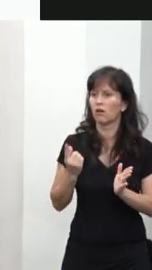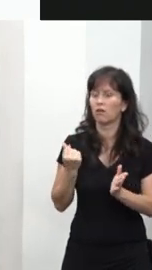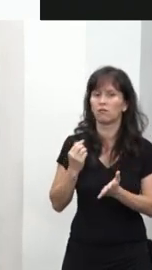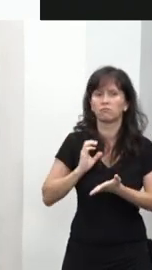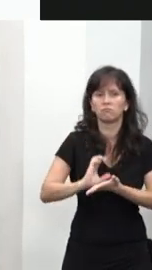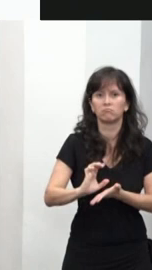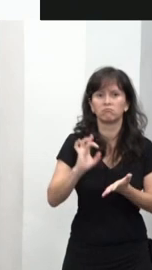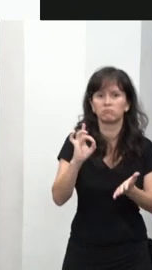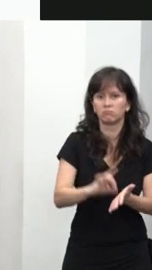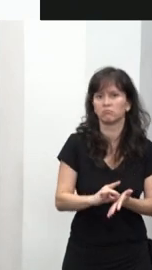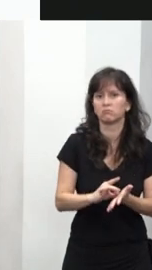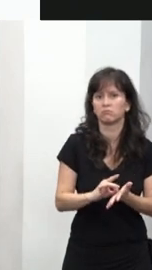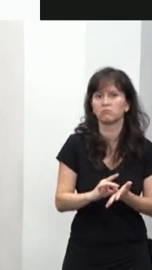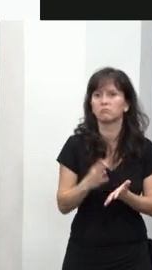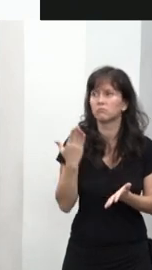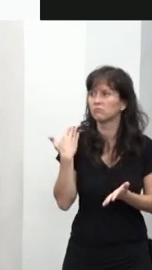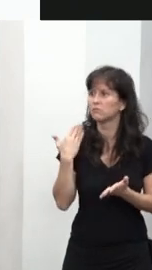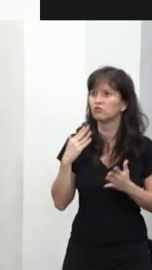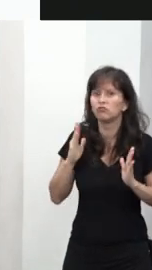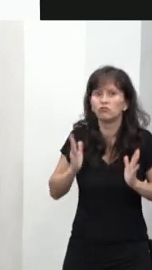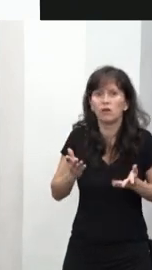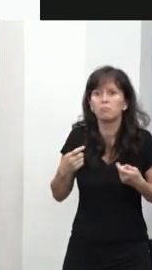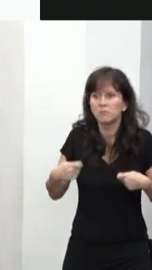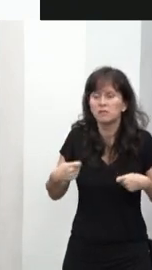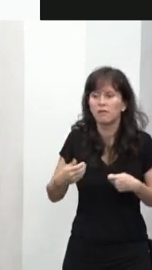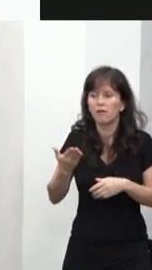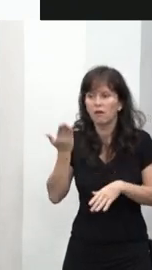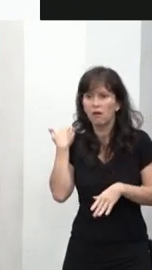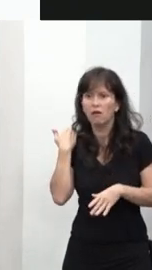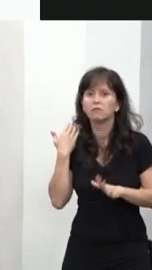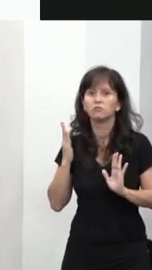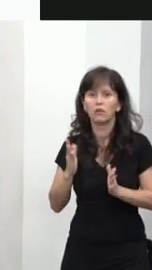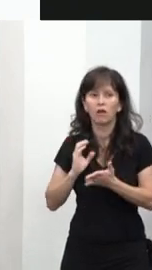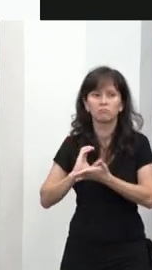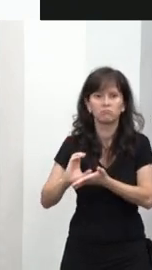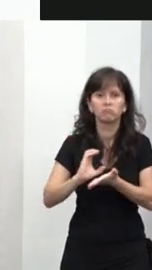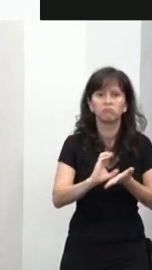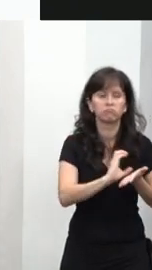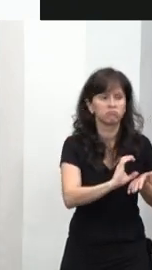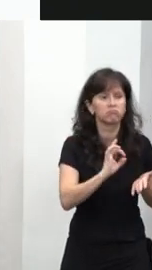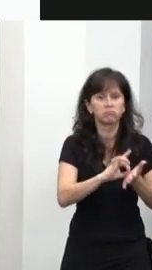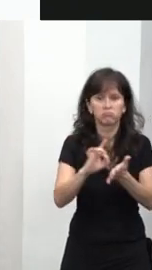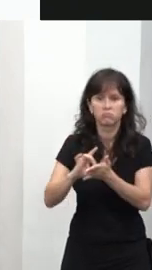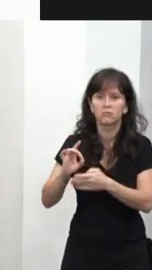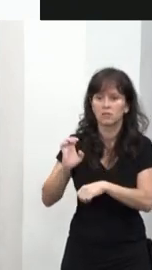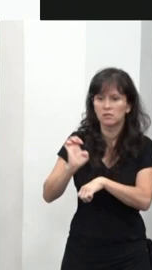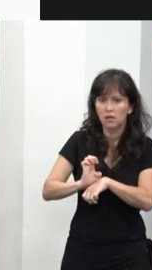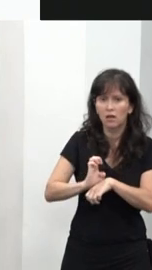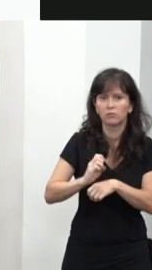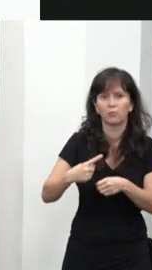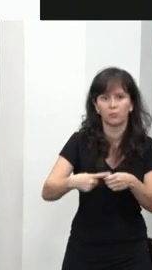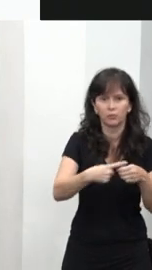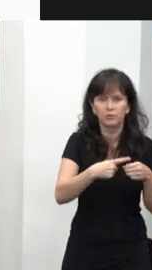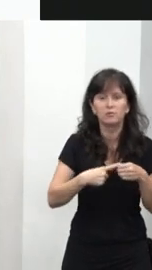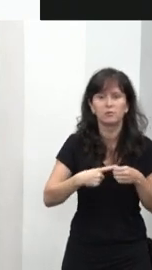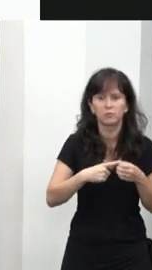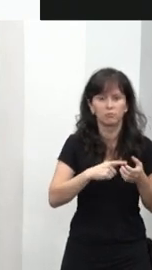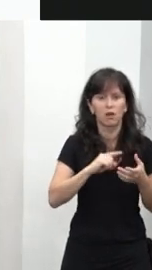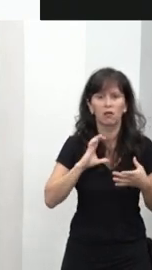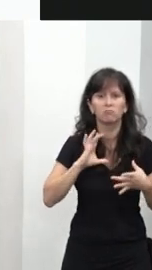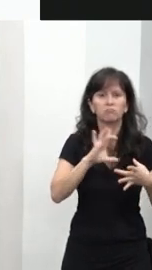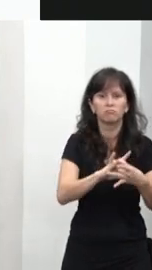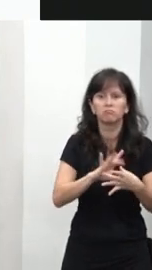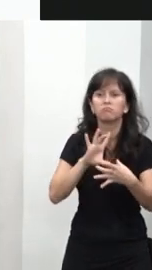para ter sido distribuído para os estados e municípios já era para ter sido detalisado já era para estar em milhares e milhares de projetos